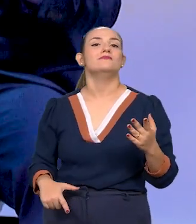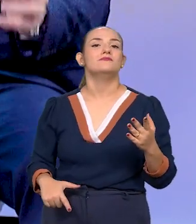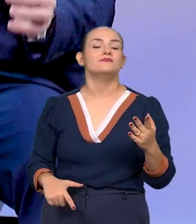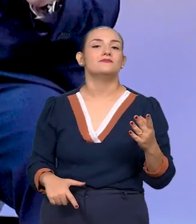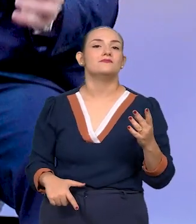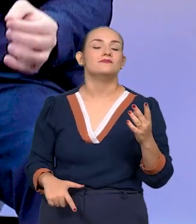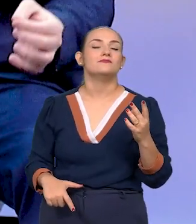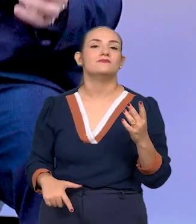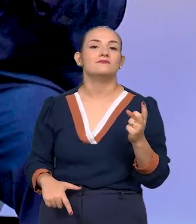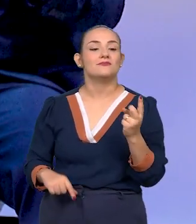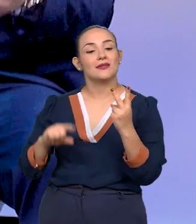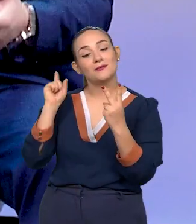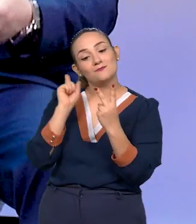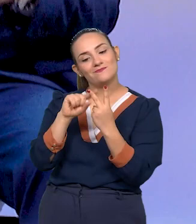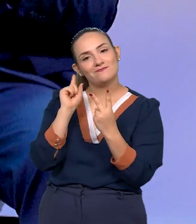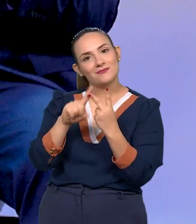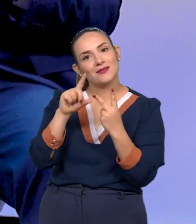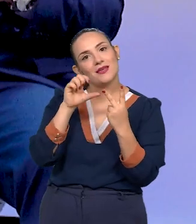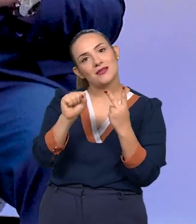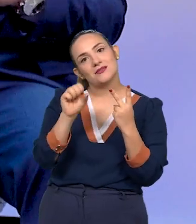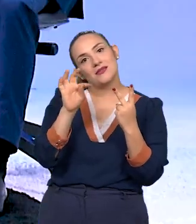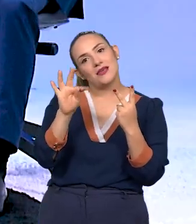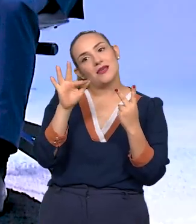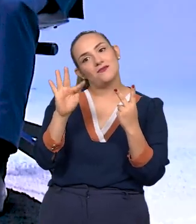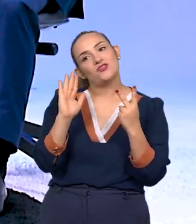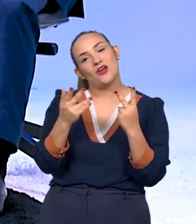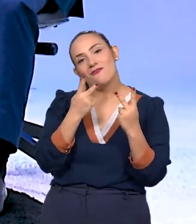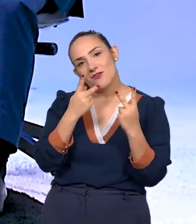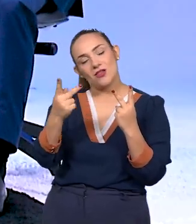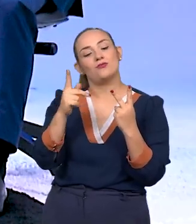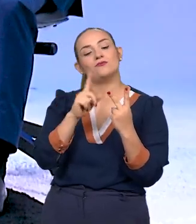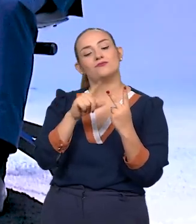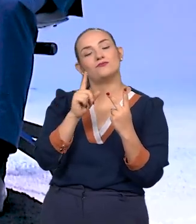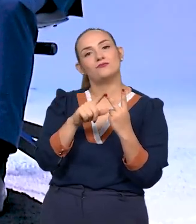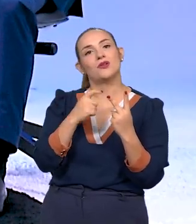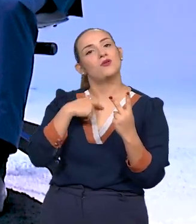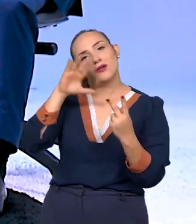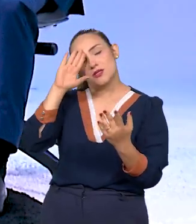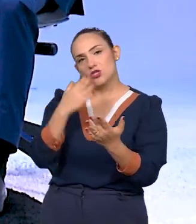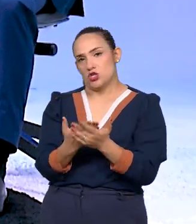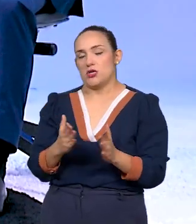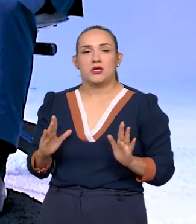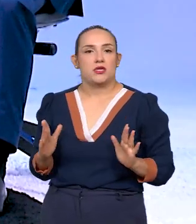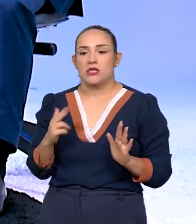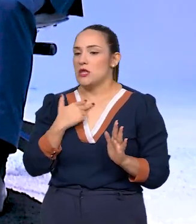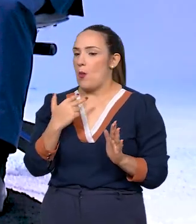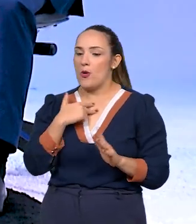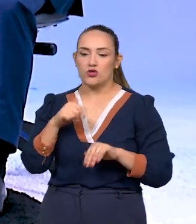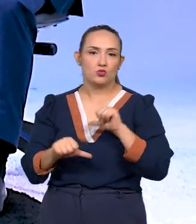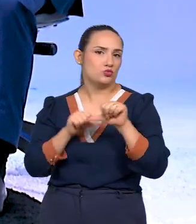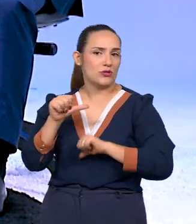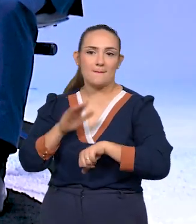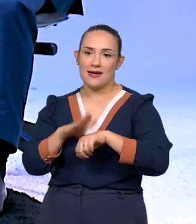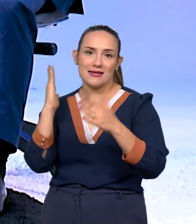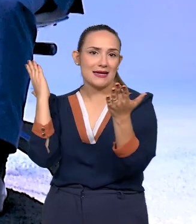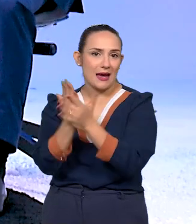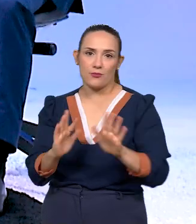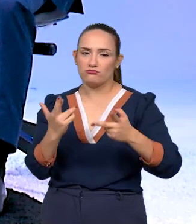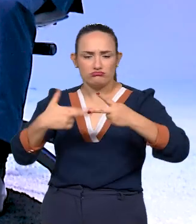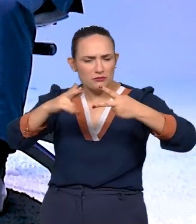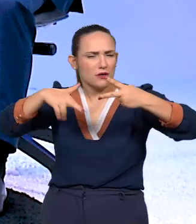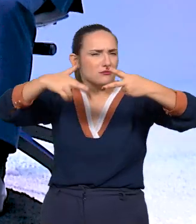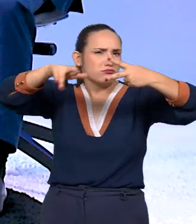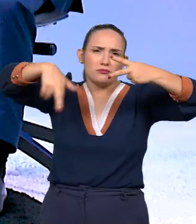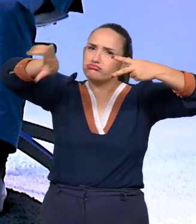é justamente atingir aquilo que acreditávamos de uma maneira talvez não